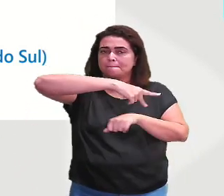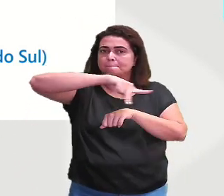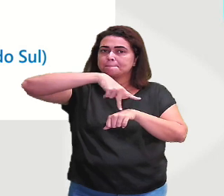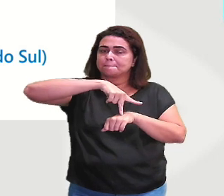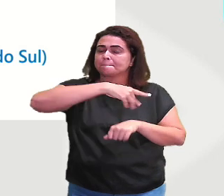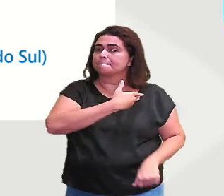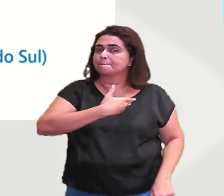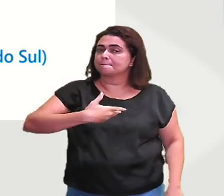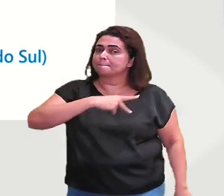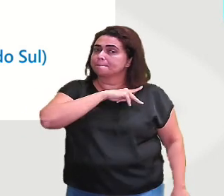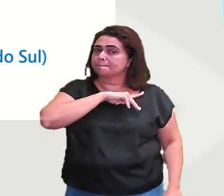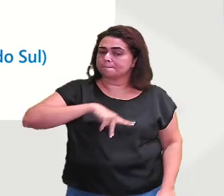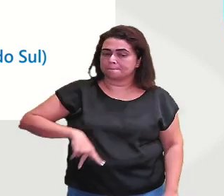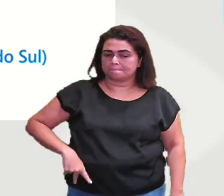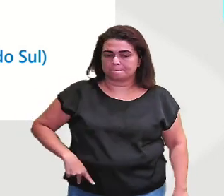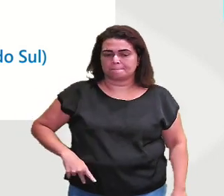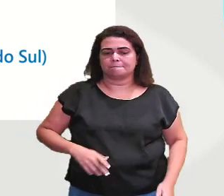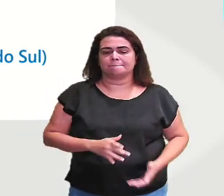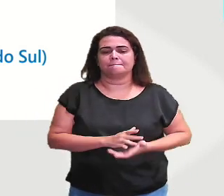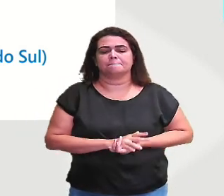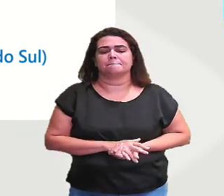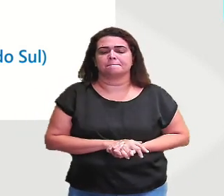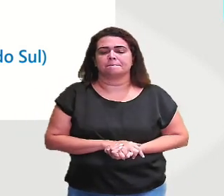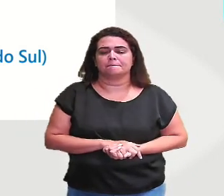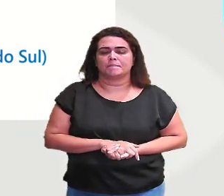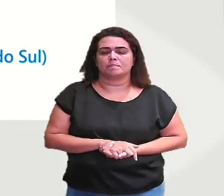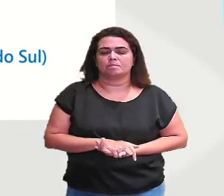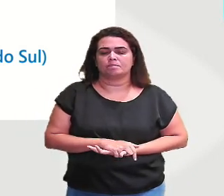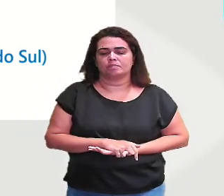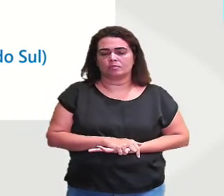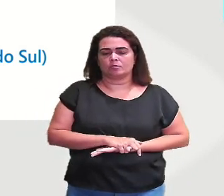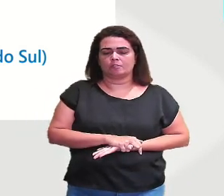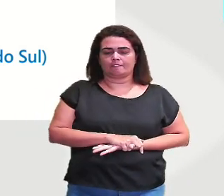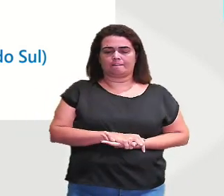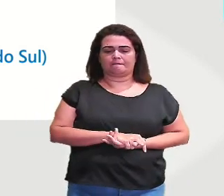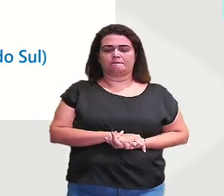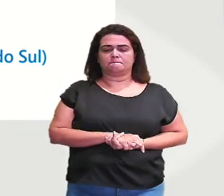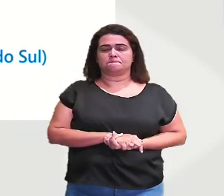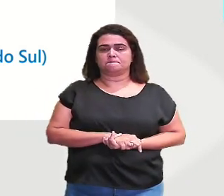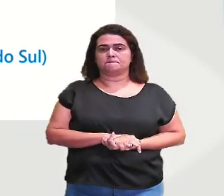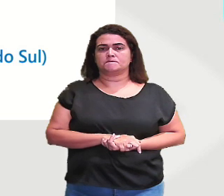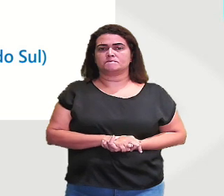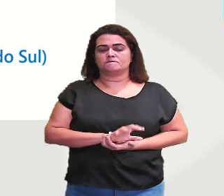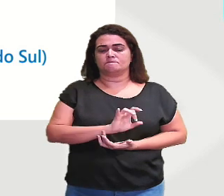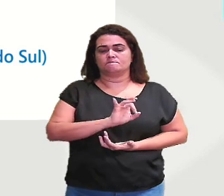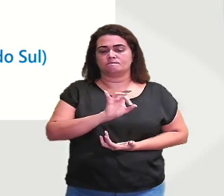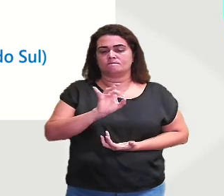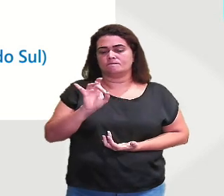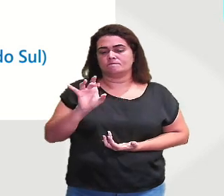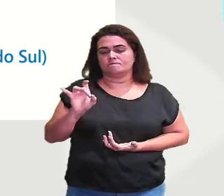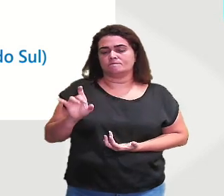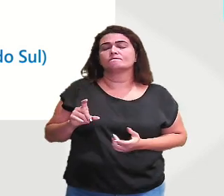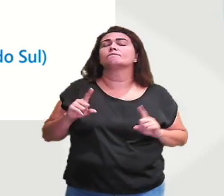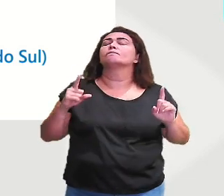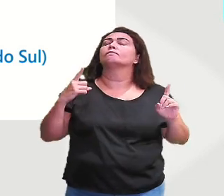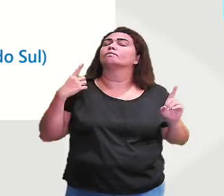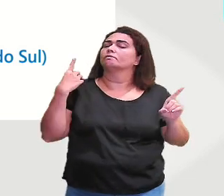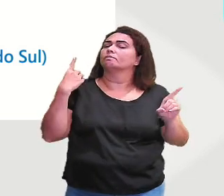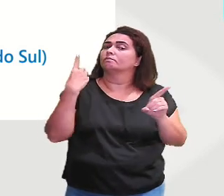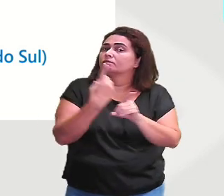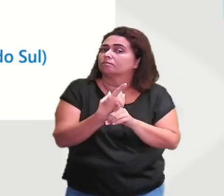o Cyril Ramaphosa, da África do Sul, e o Narendra Modi, da Índia. Então, eles costumam, assim, se